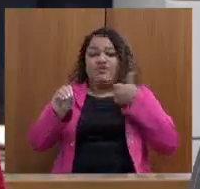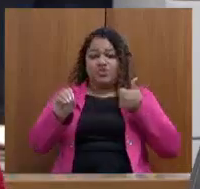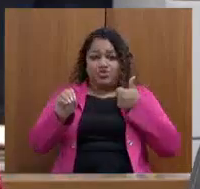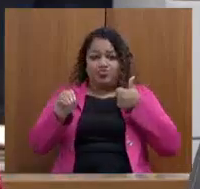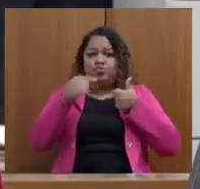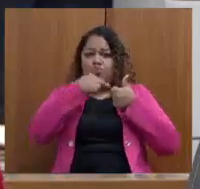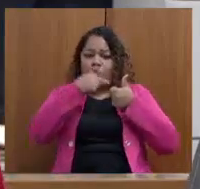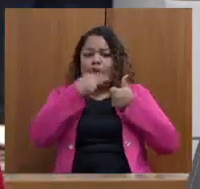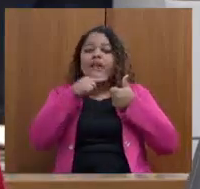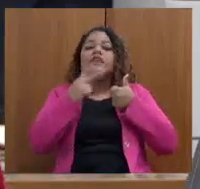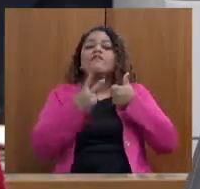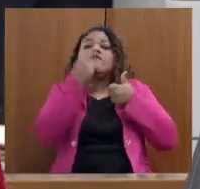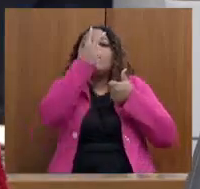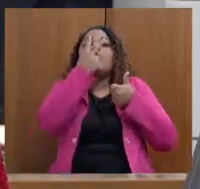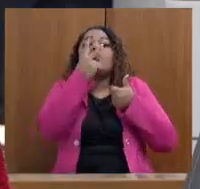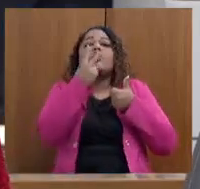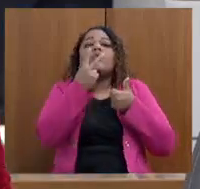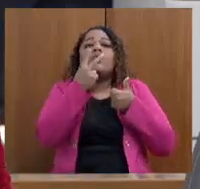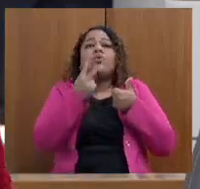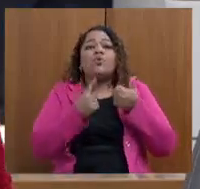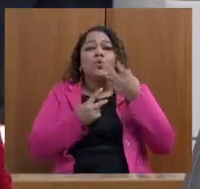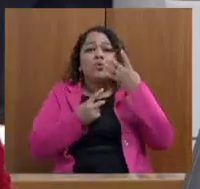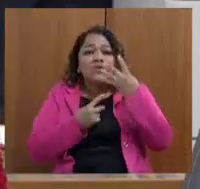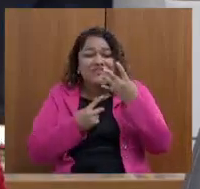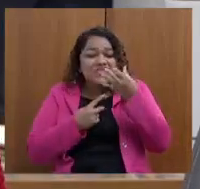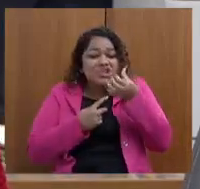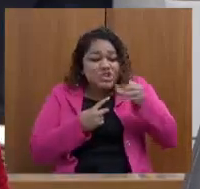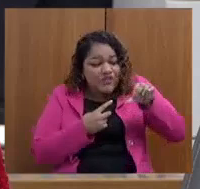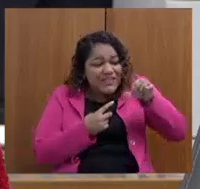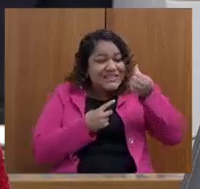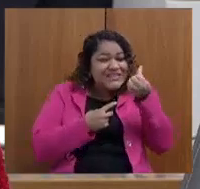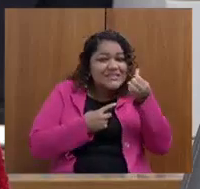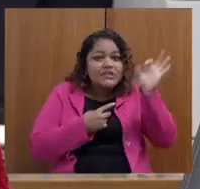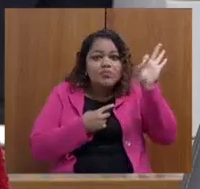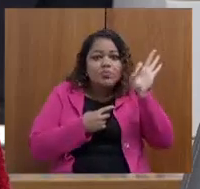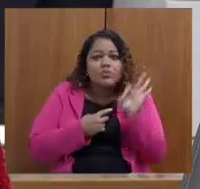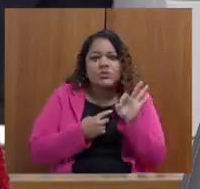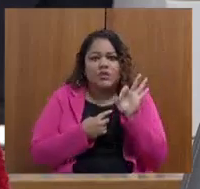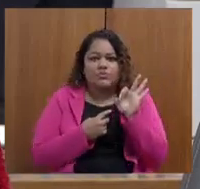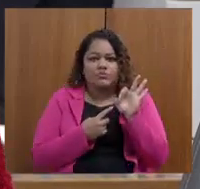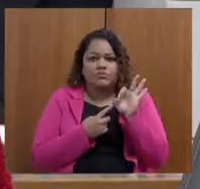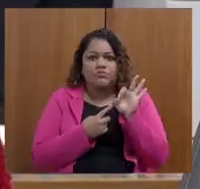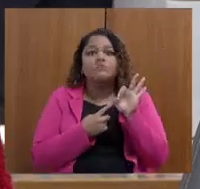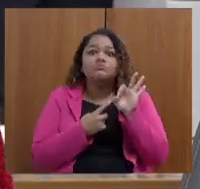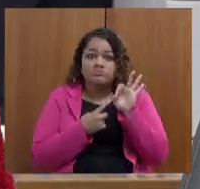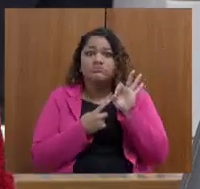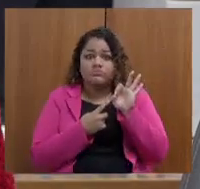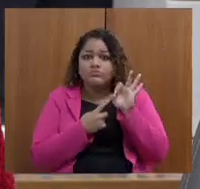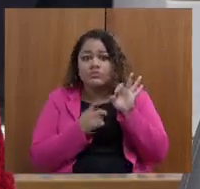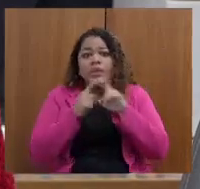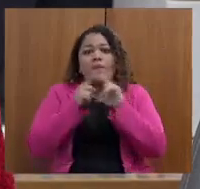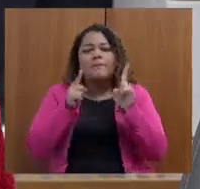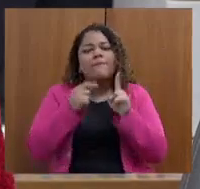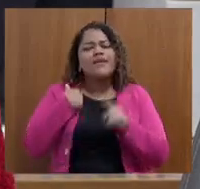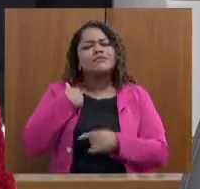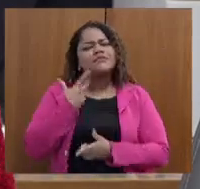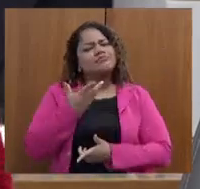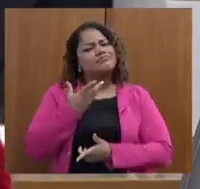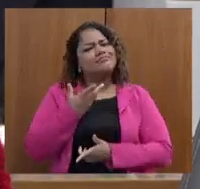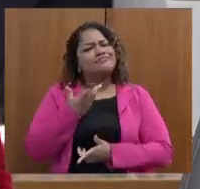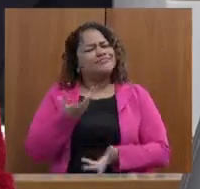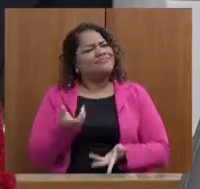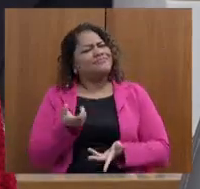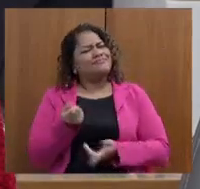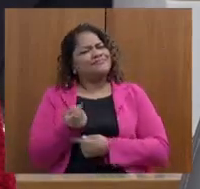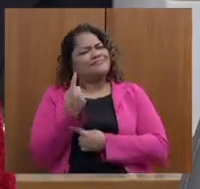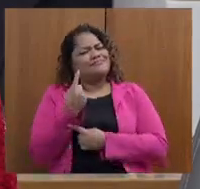496,7% por outro lado eu lembro que eu fui alvo de uma grande ironia quando eu debatia essa questão